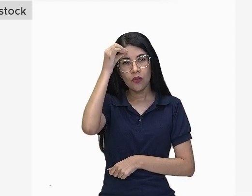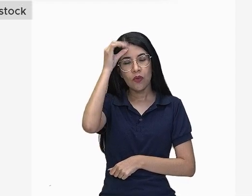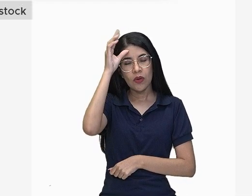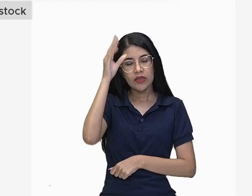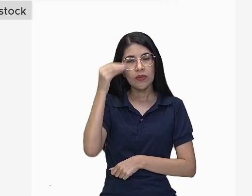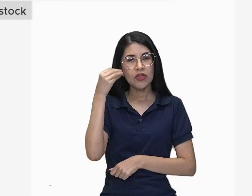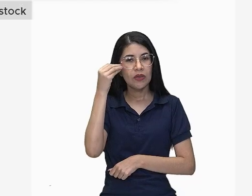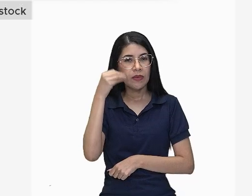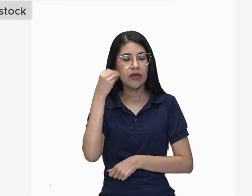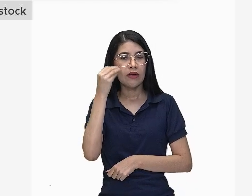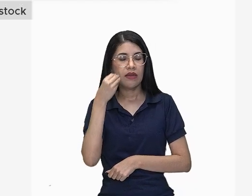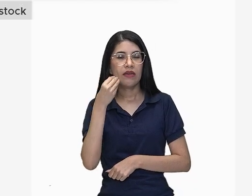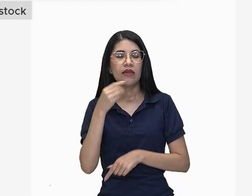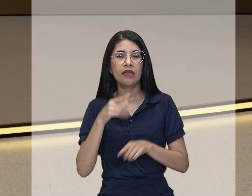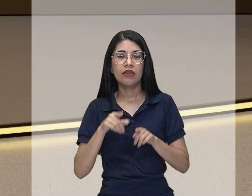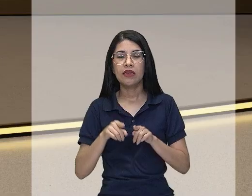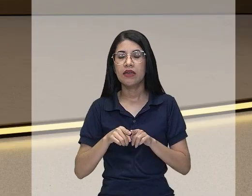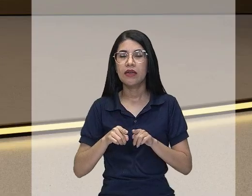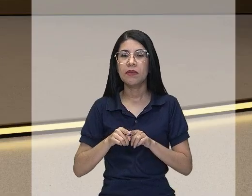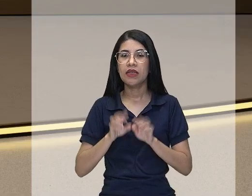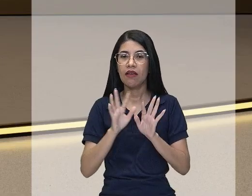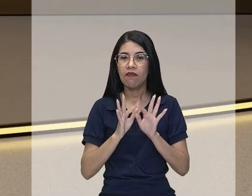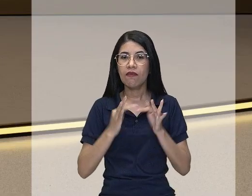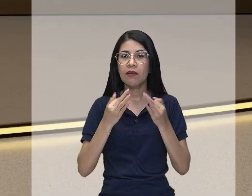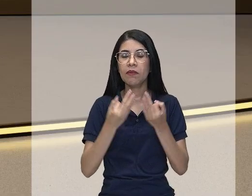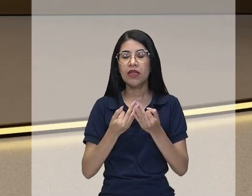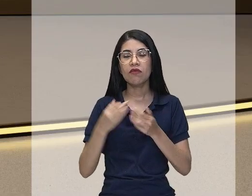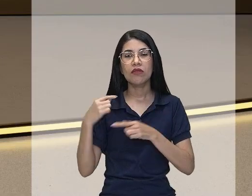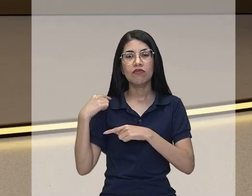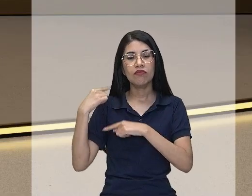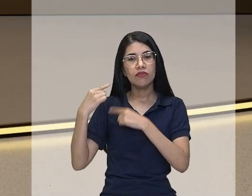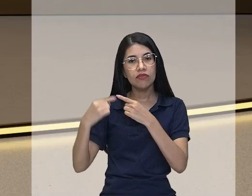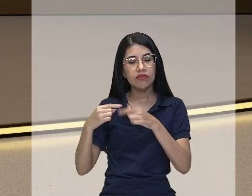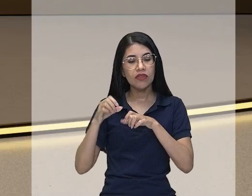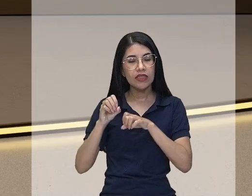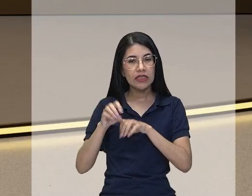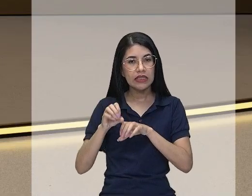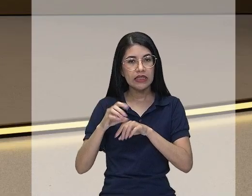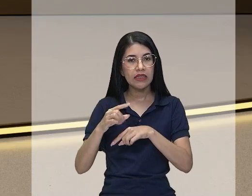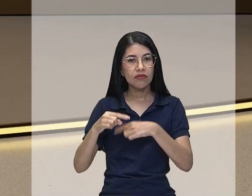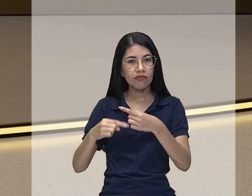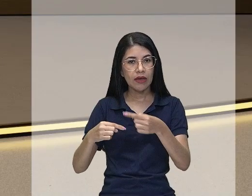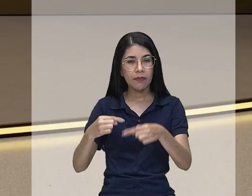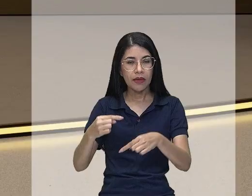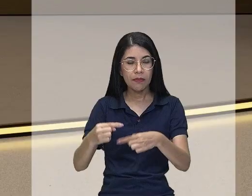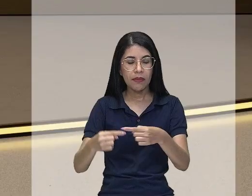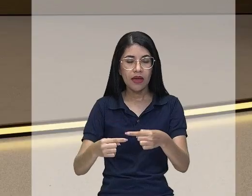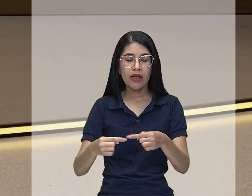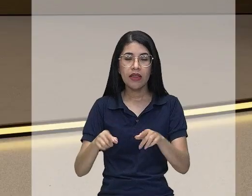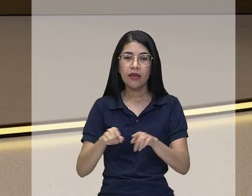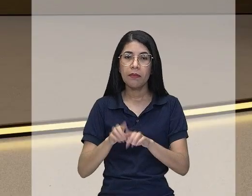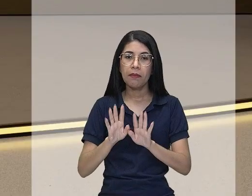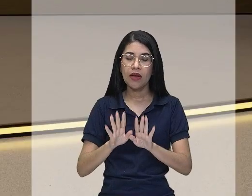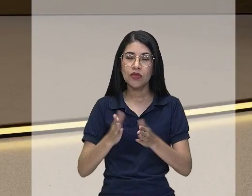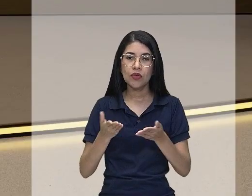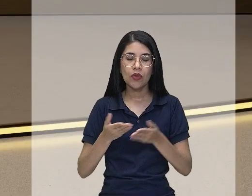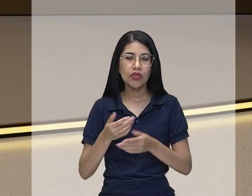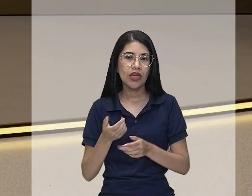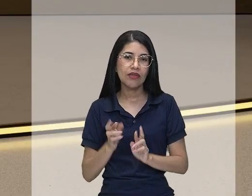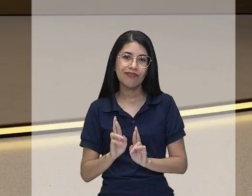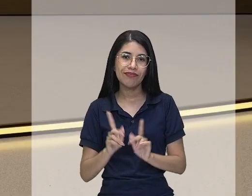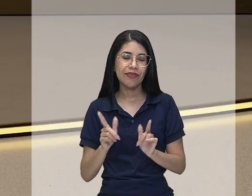seja, né, de família em família, né? O avô geralmente traz isso. Hoje em dia a gente não tem isso